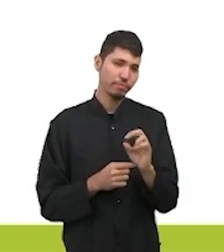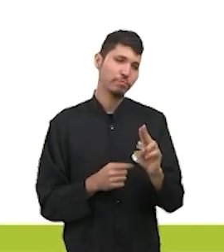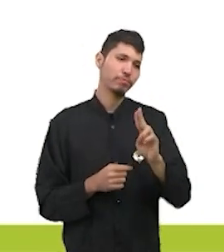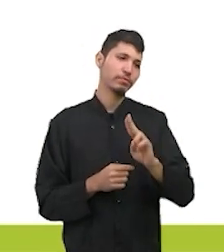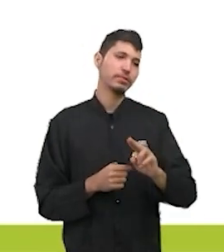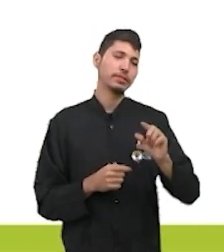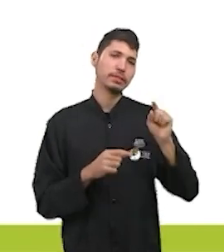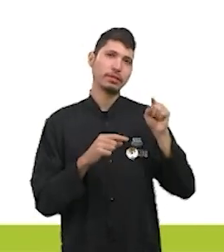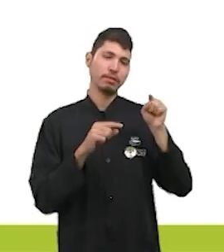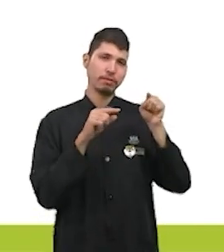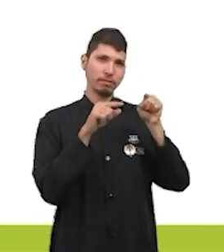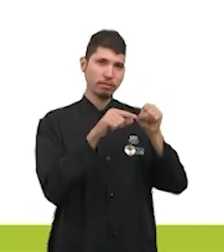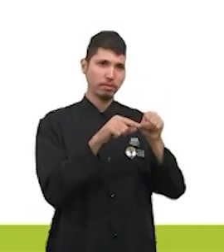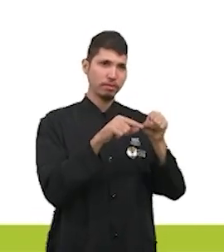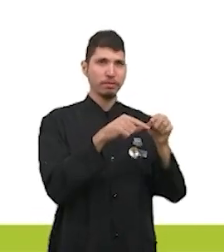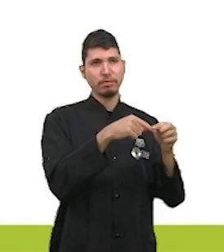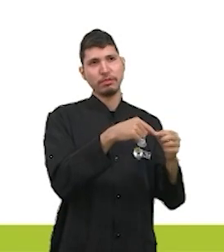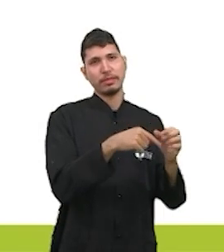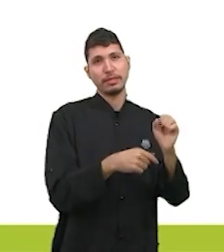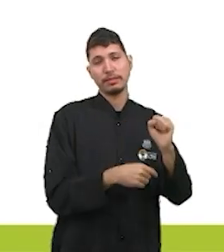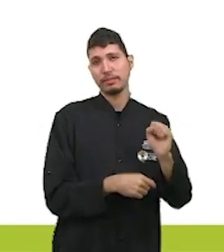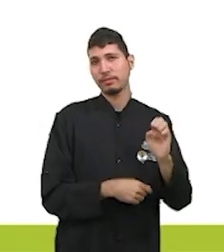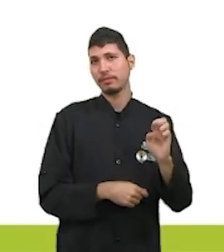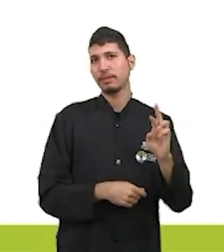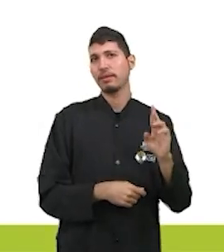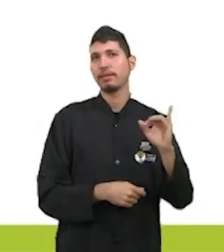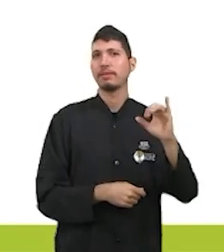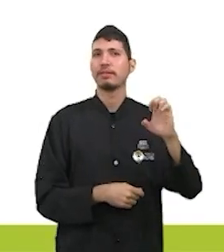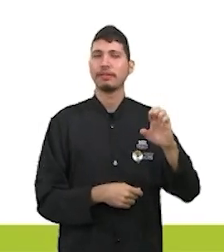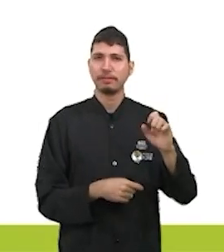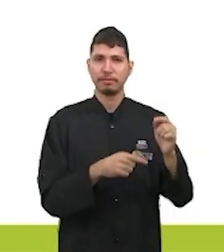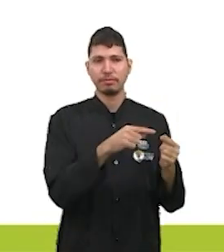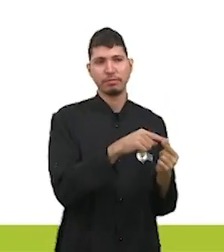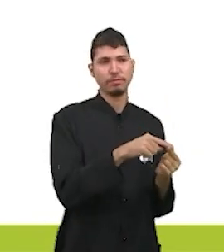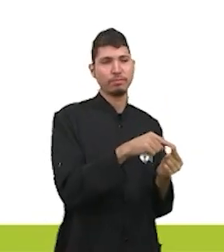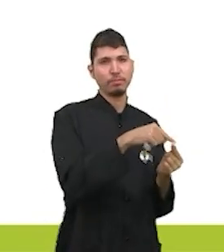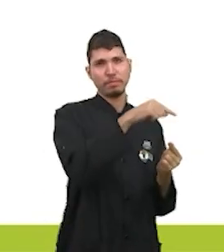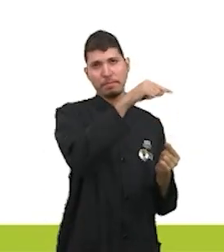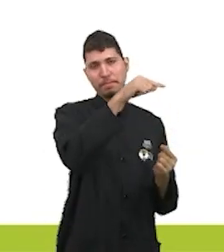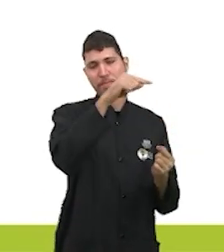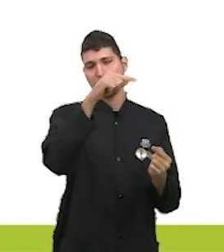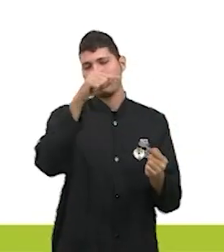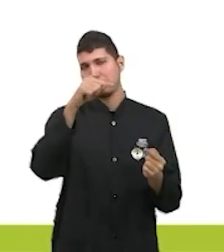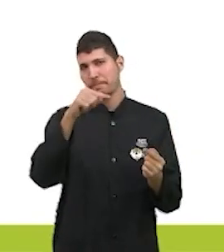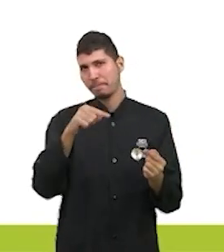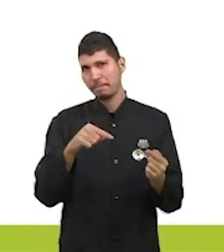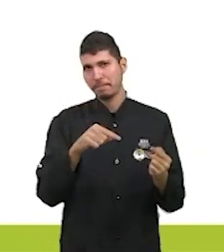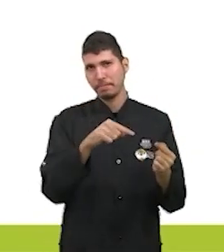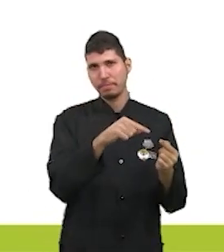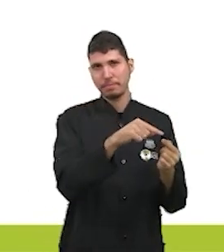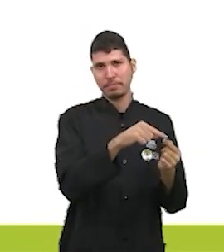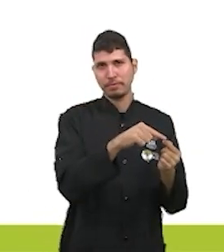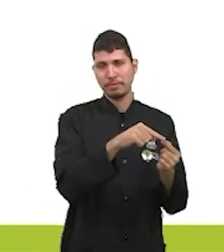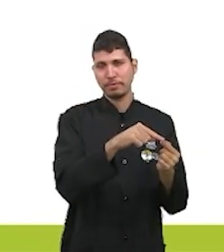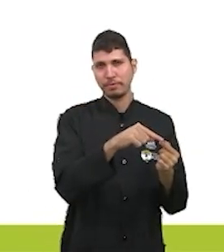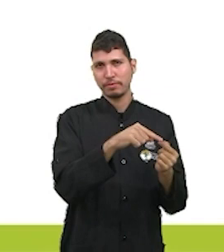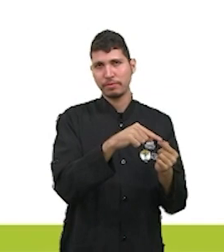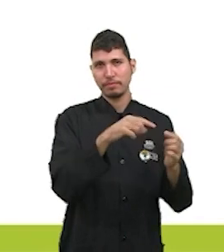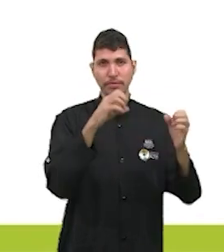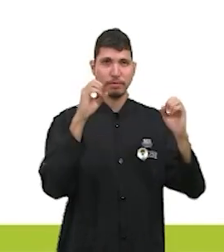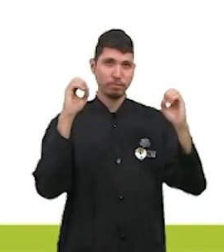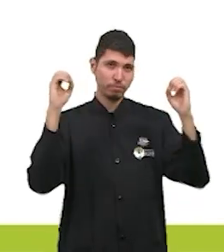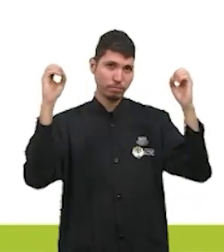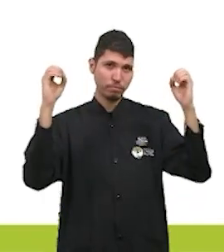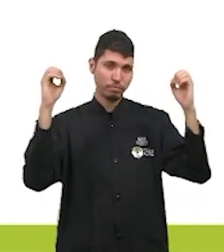série, dessa forma que está aí, vai ser dividida essa tensão para as duas lâmpadas. O